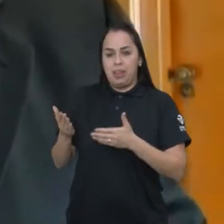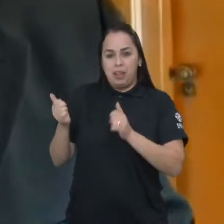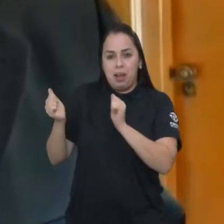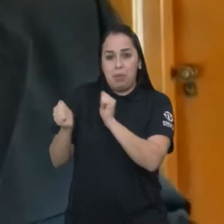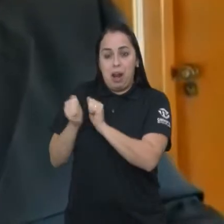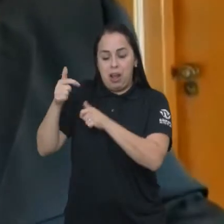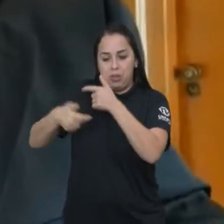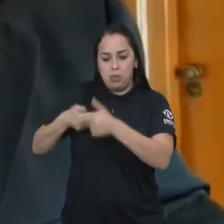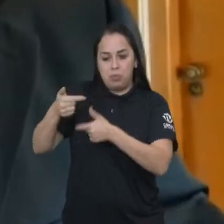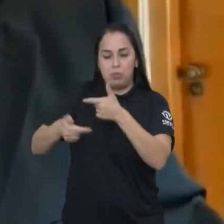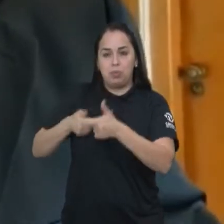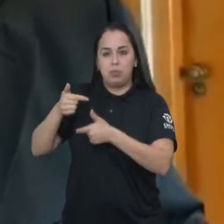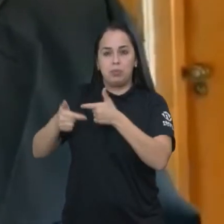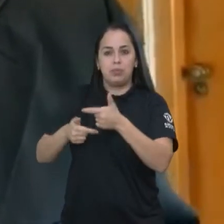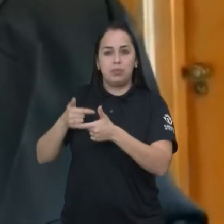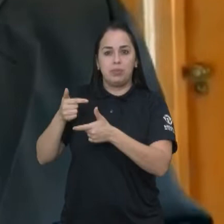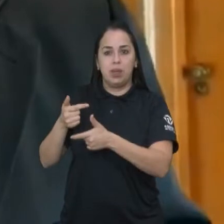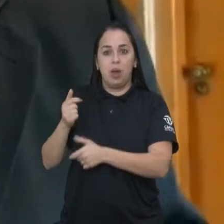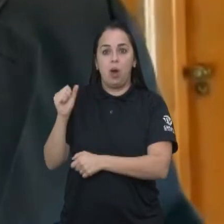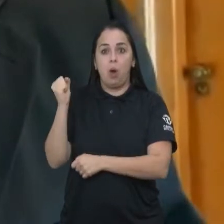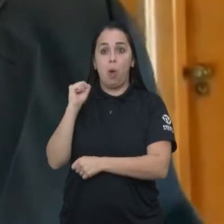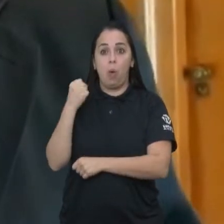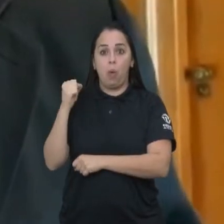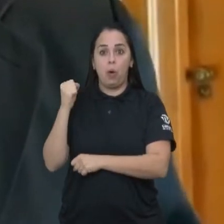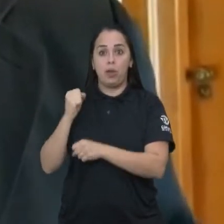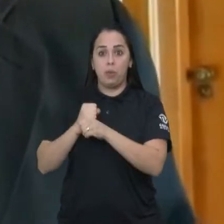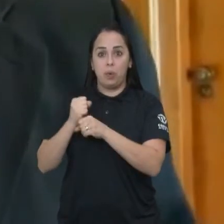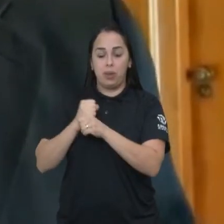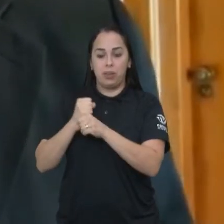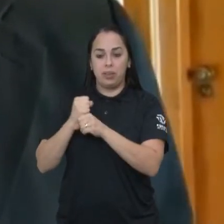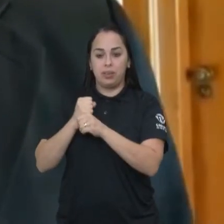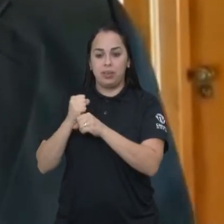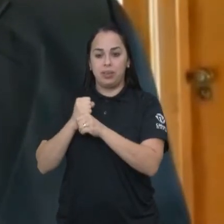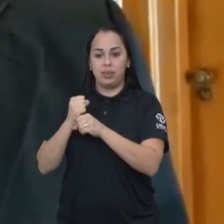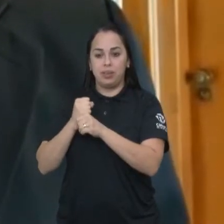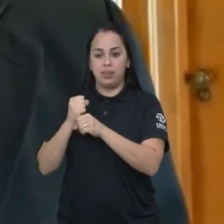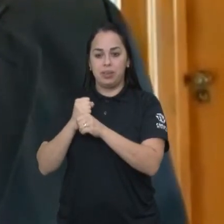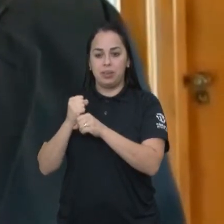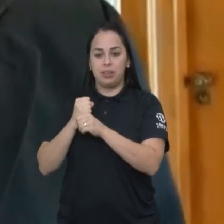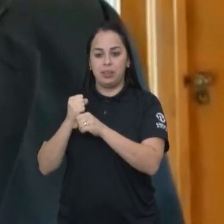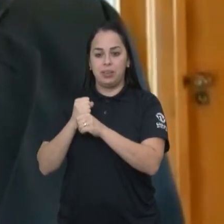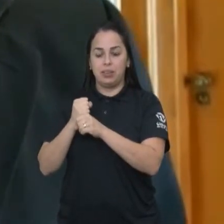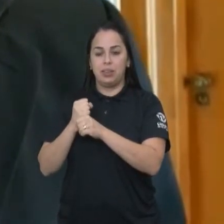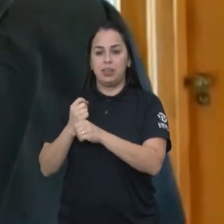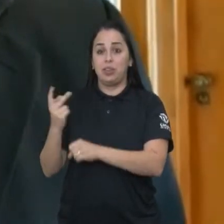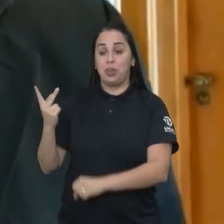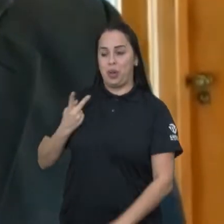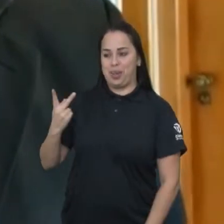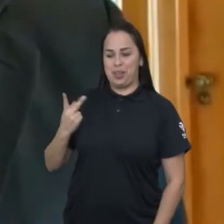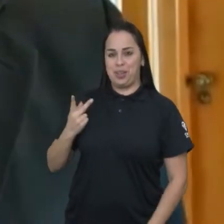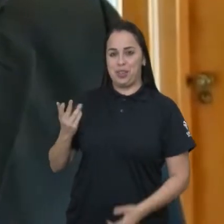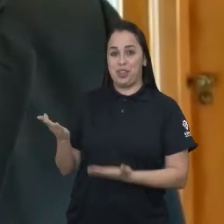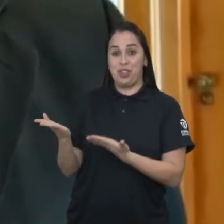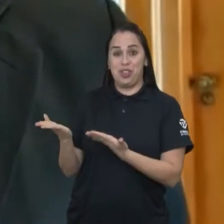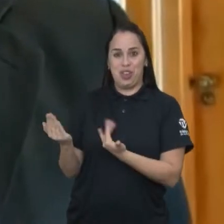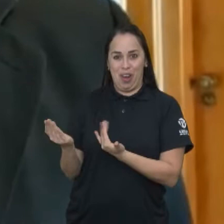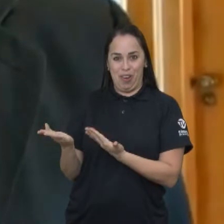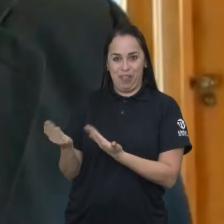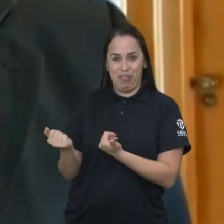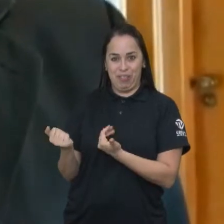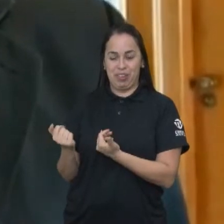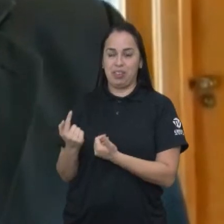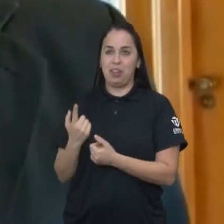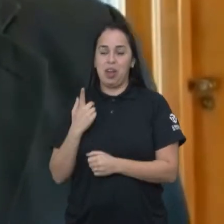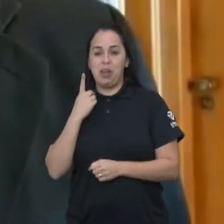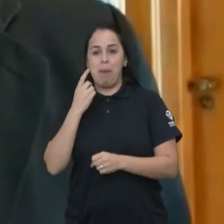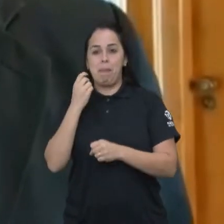Ricardo durante 8 anos na Prefeitura de São José. Éramos jovens ainda, isso foi em